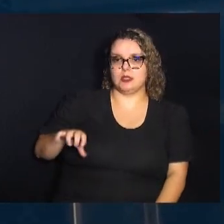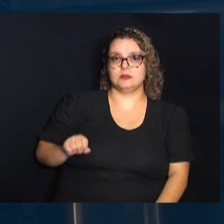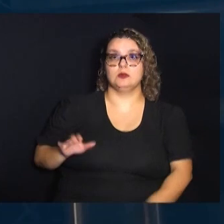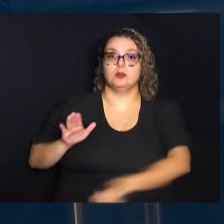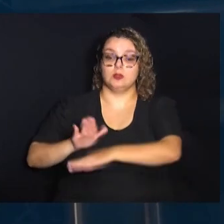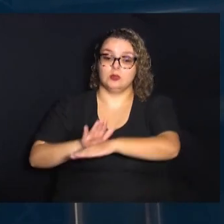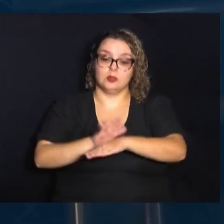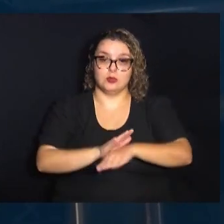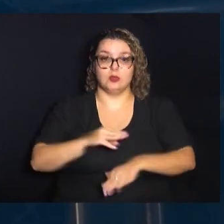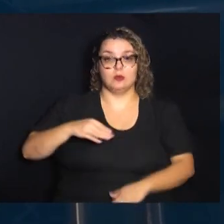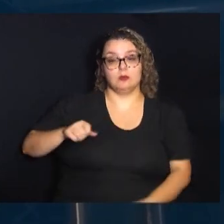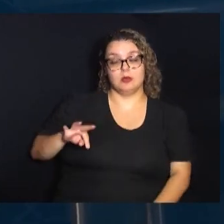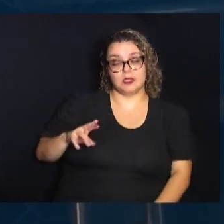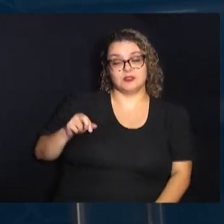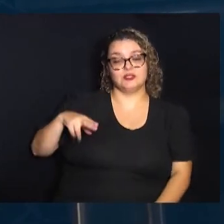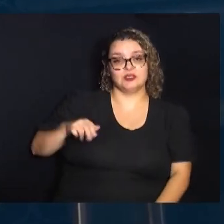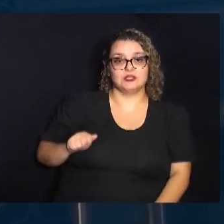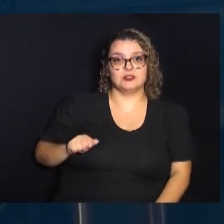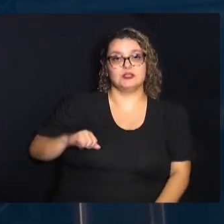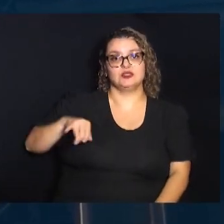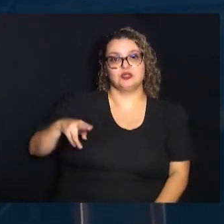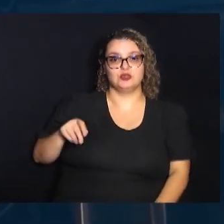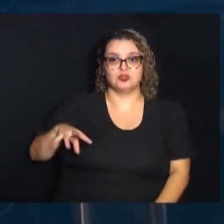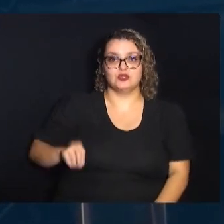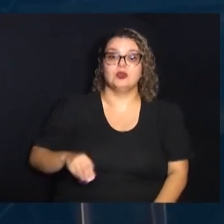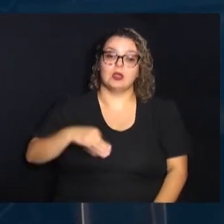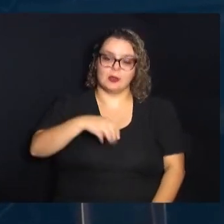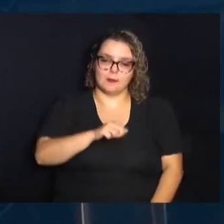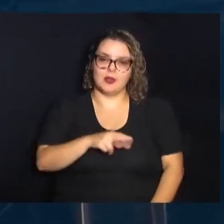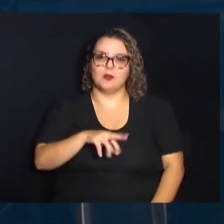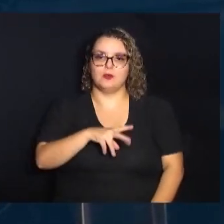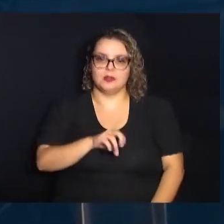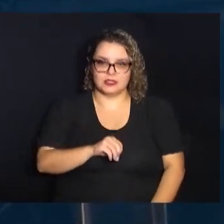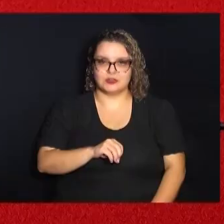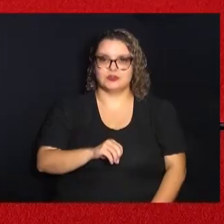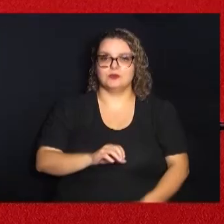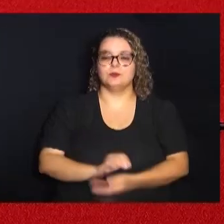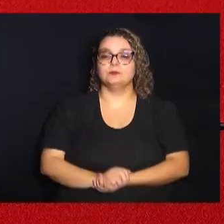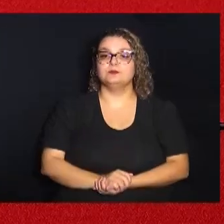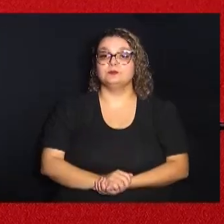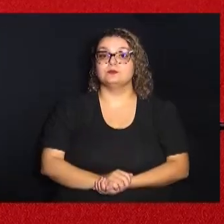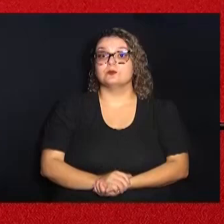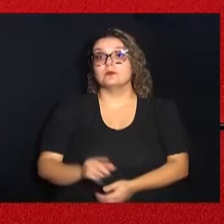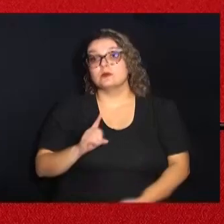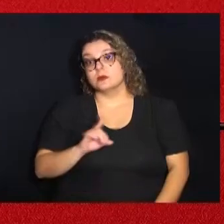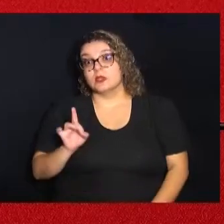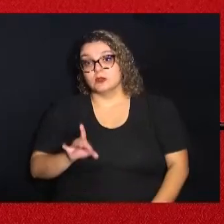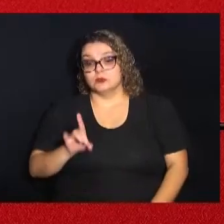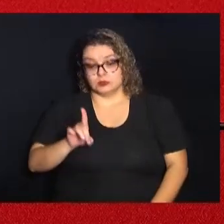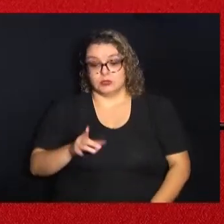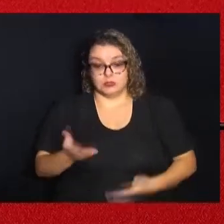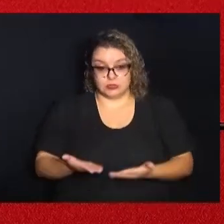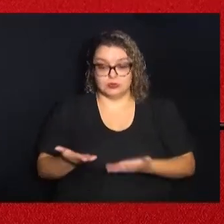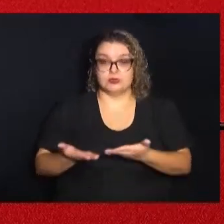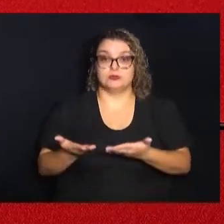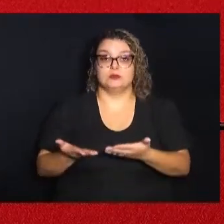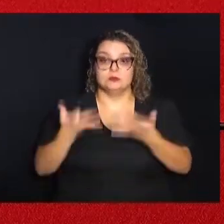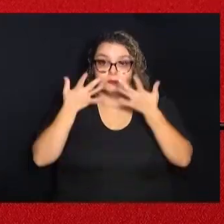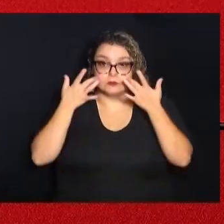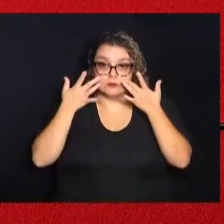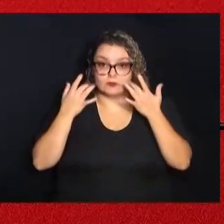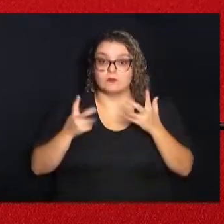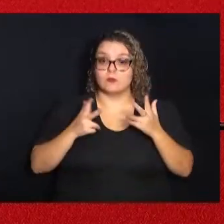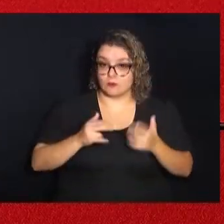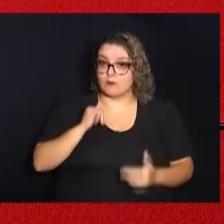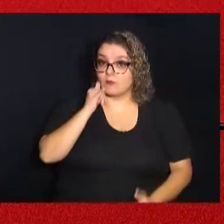com colaboração de Matinas Suzuki Júnior e Maurício Guilherme. Ele não só dirigiu o espetáculo, né,